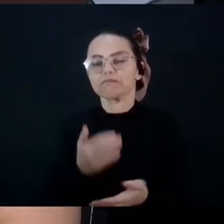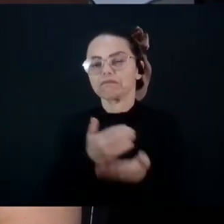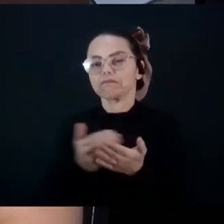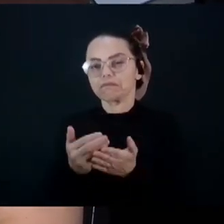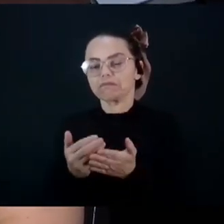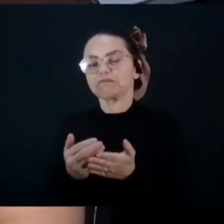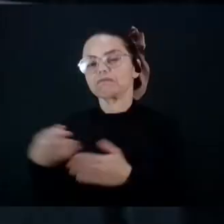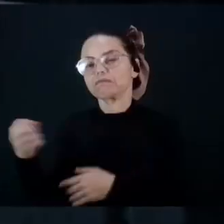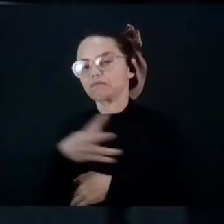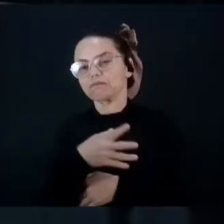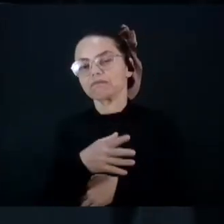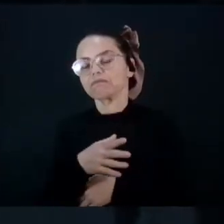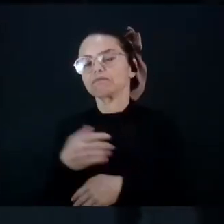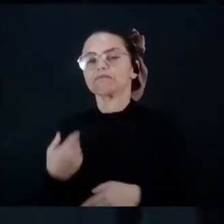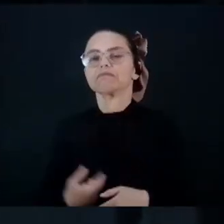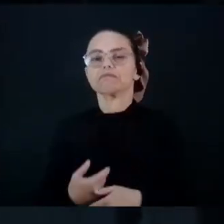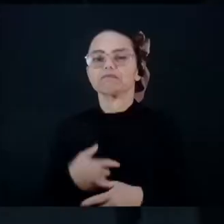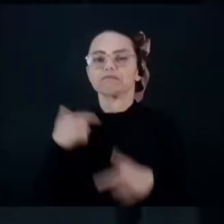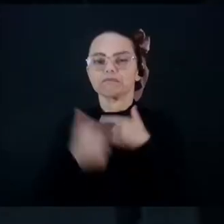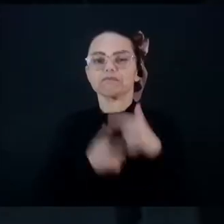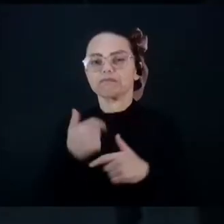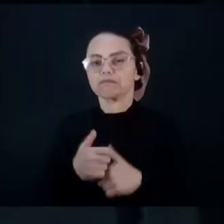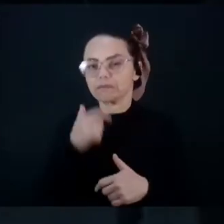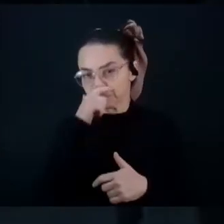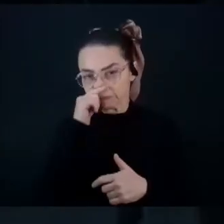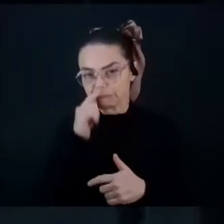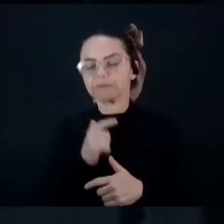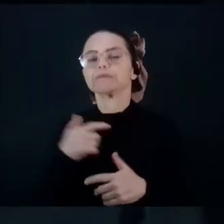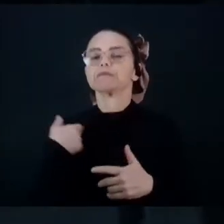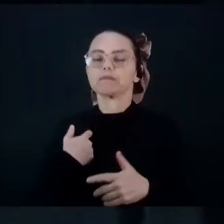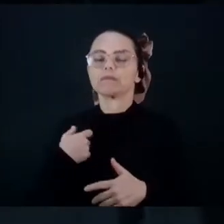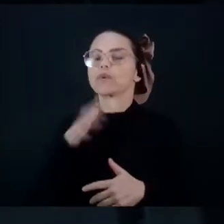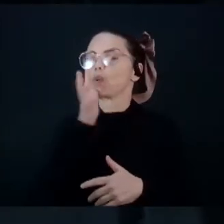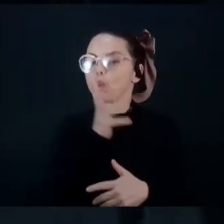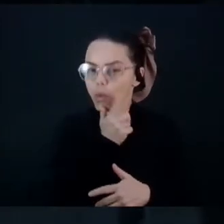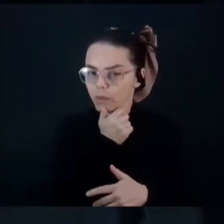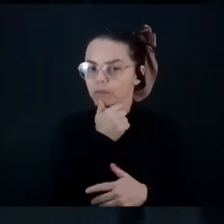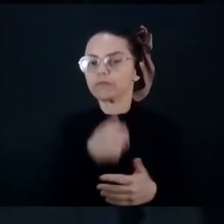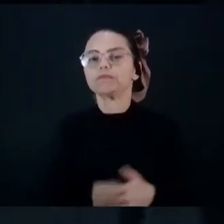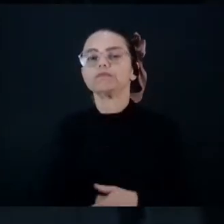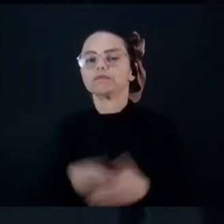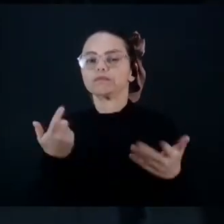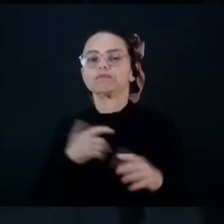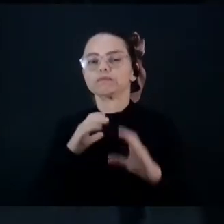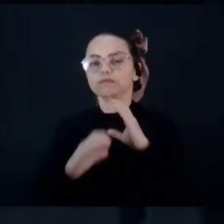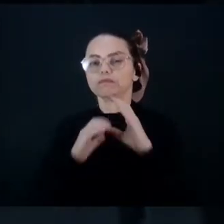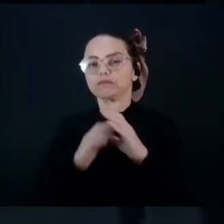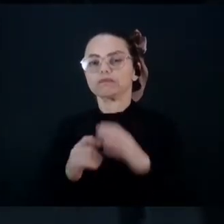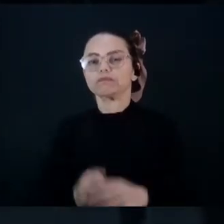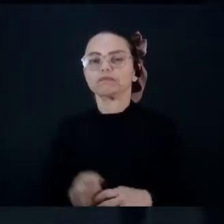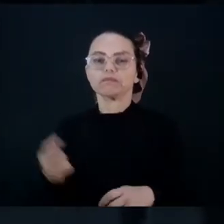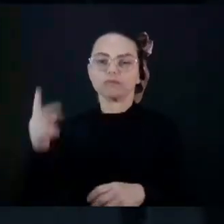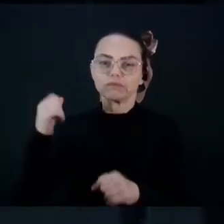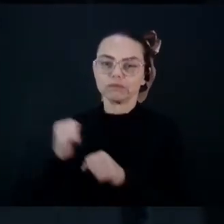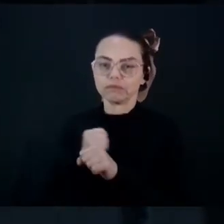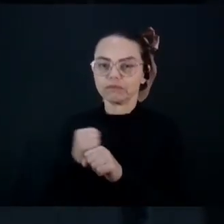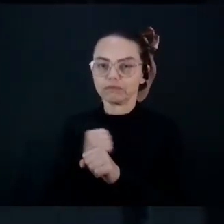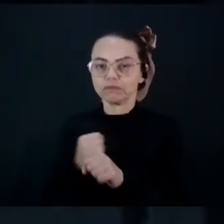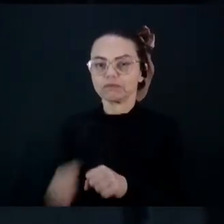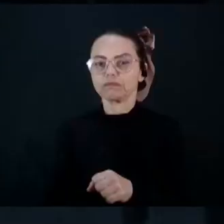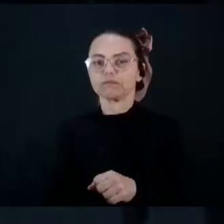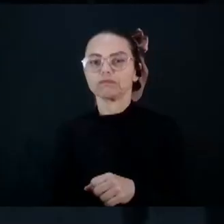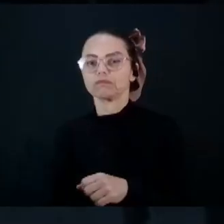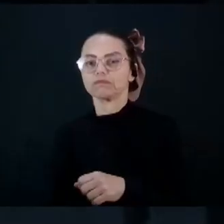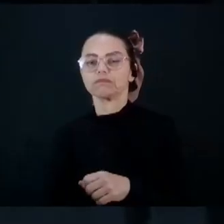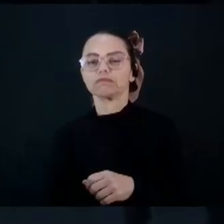nova etapa na carreira. Foi um caminho bem longo, eu já sou concurseira há alguns anos e no concurso